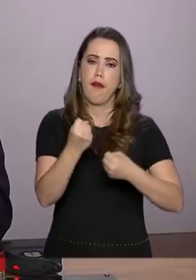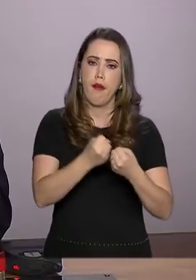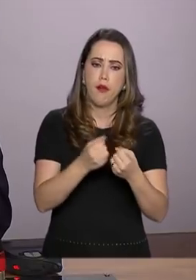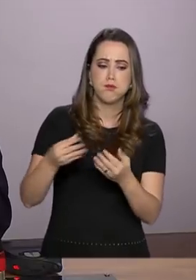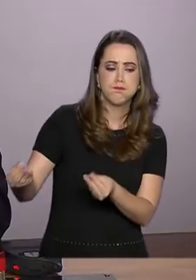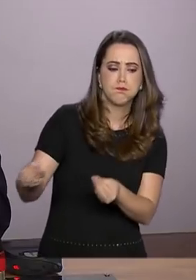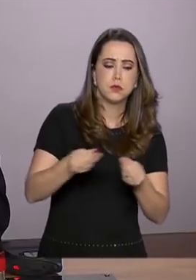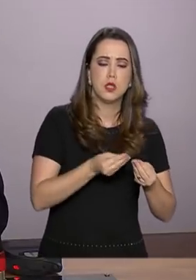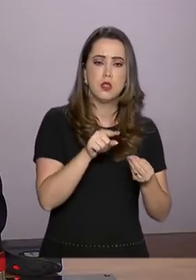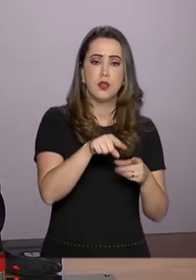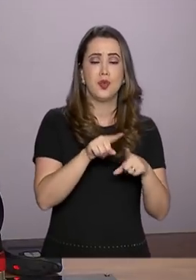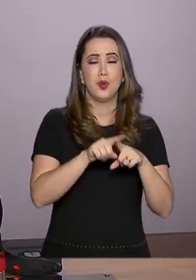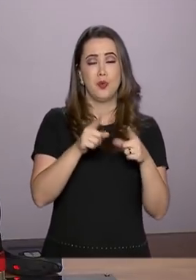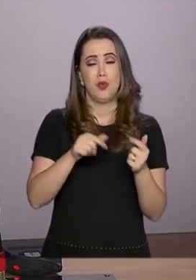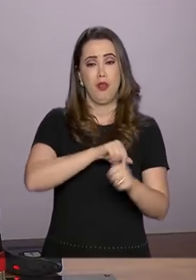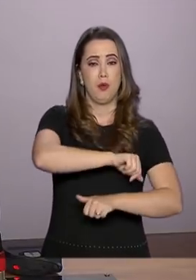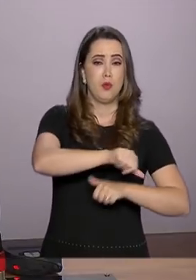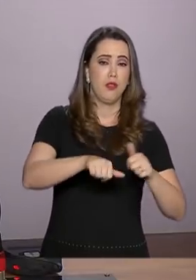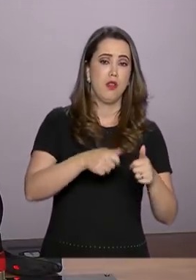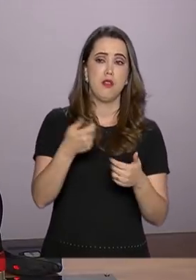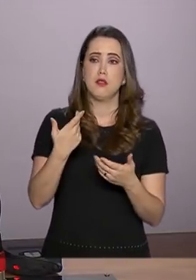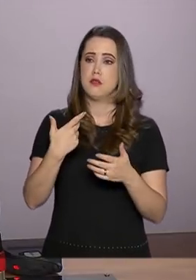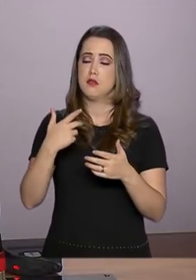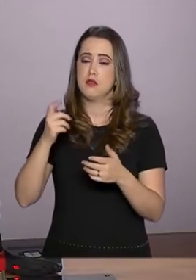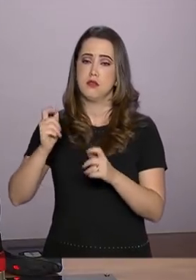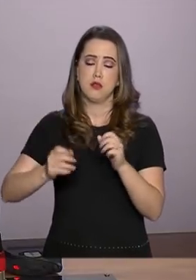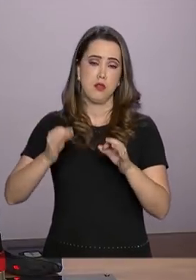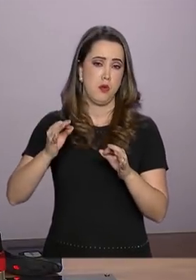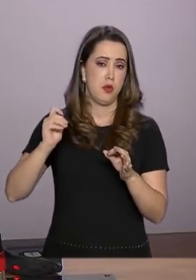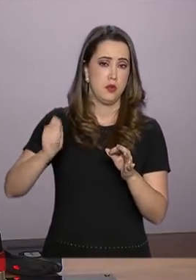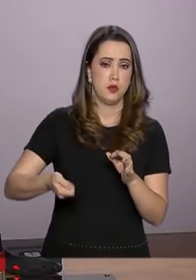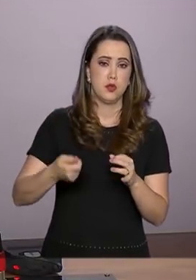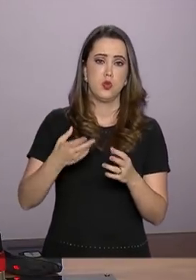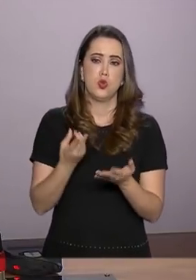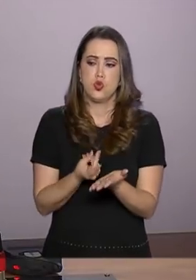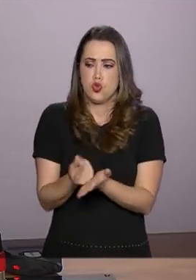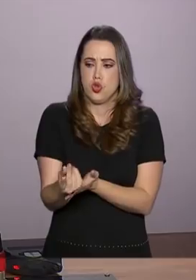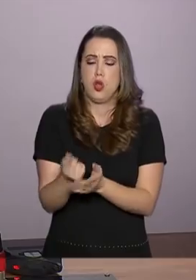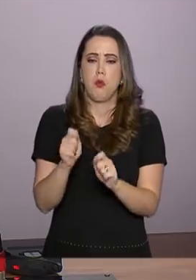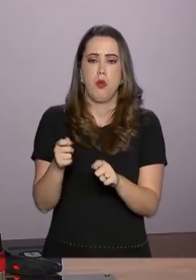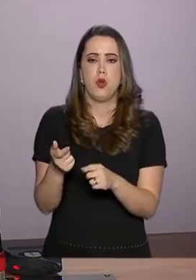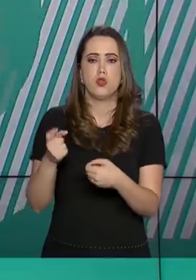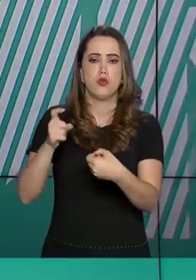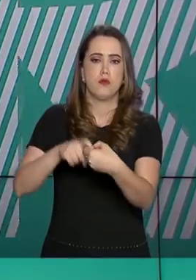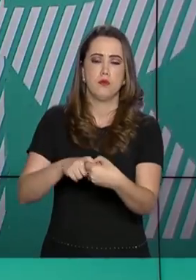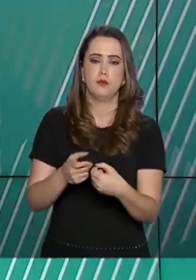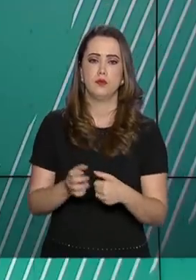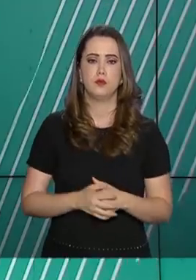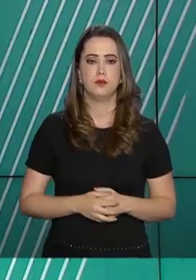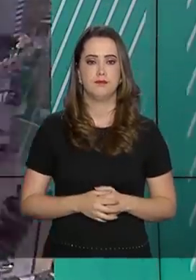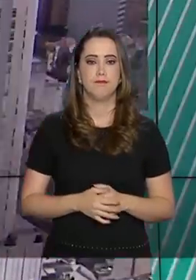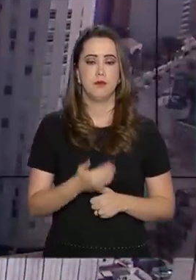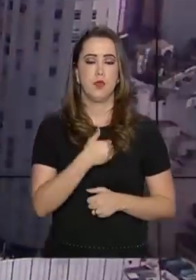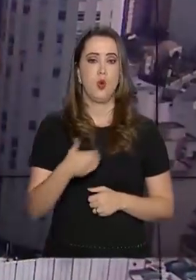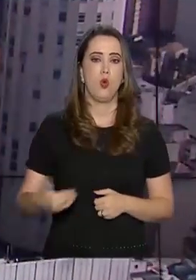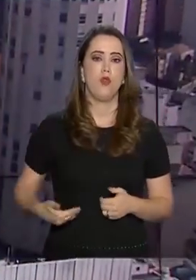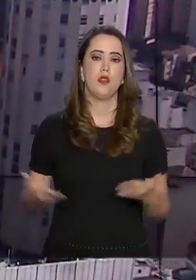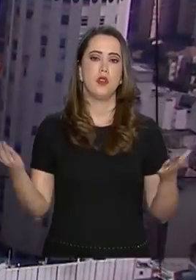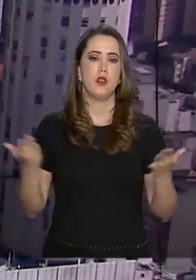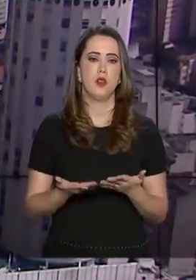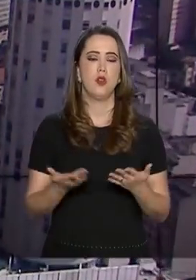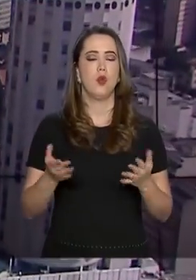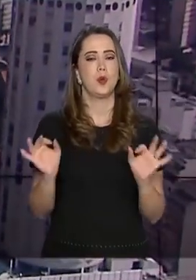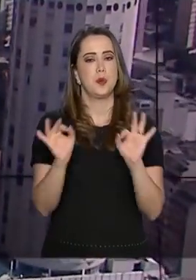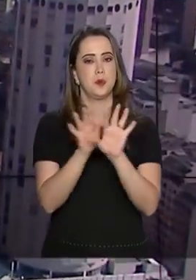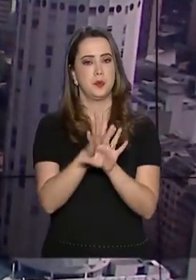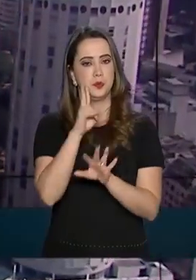das condenações é muito pequena e qualquer reversão o dinheiro pode ser devolvido, se for o caso. E o governo agora fica